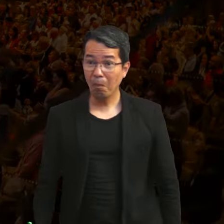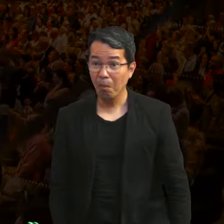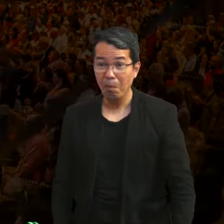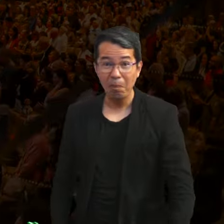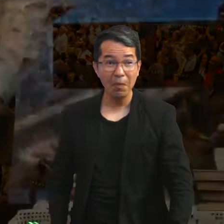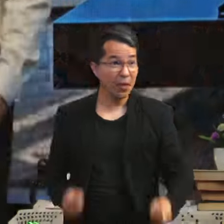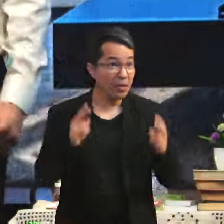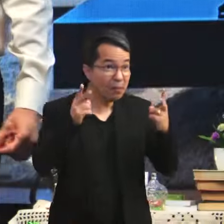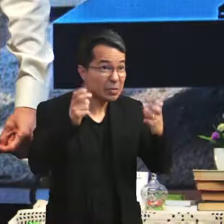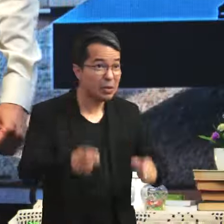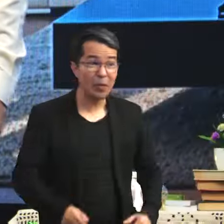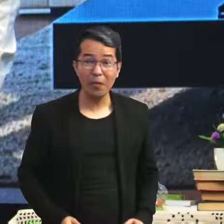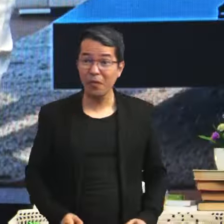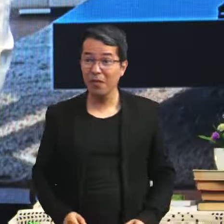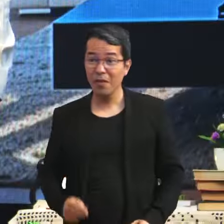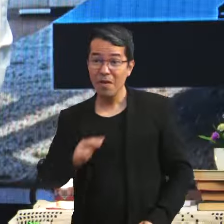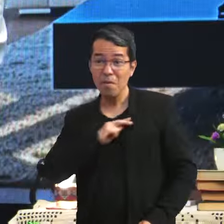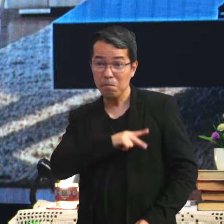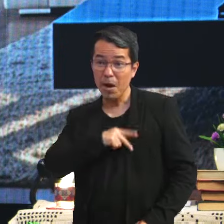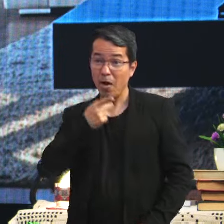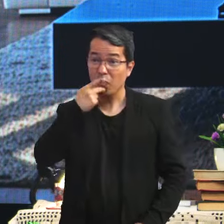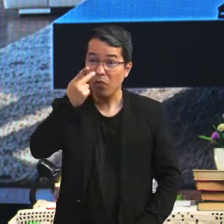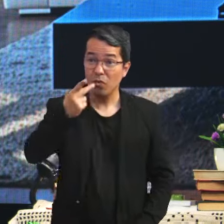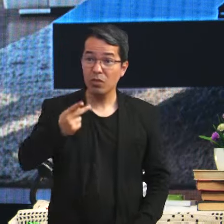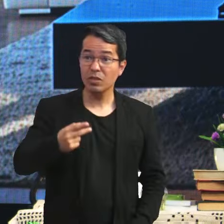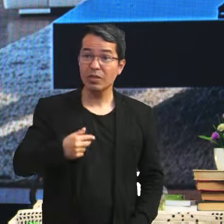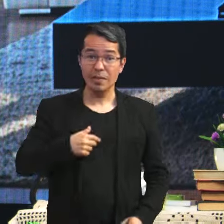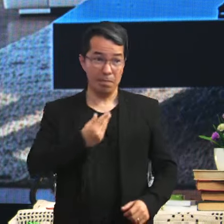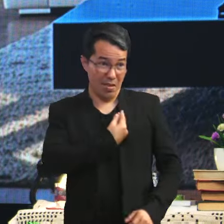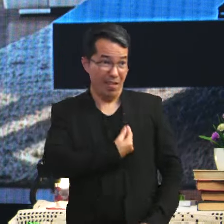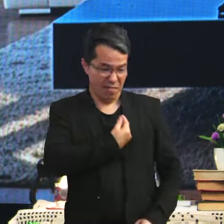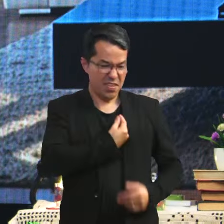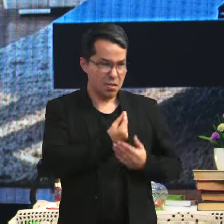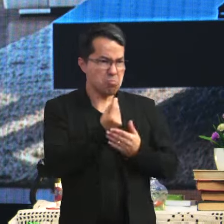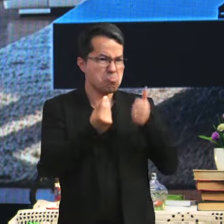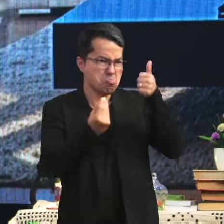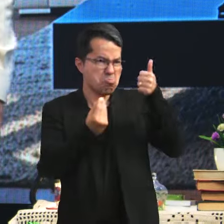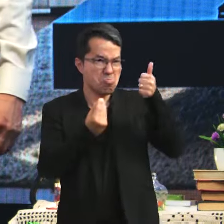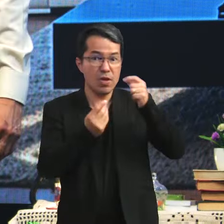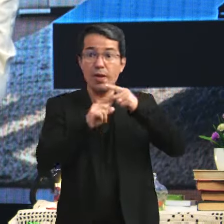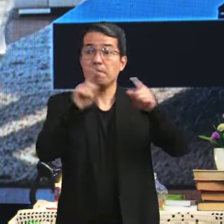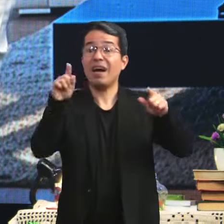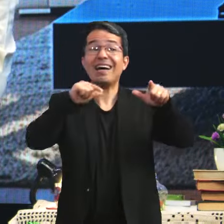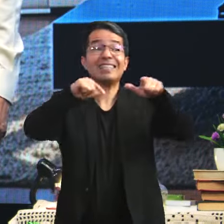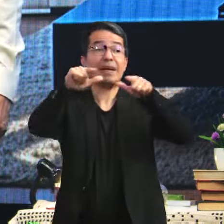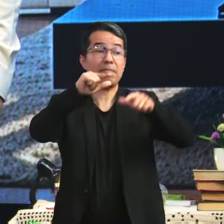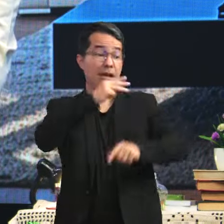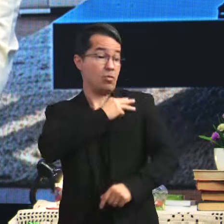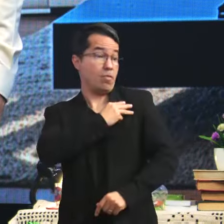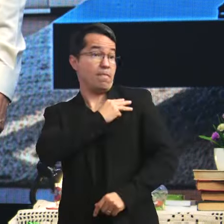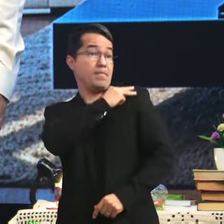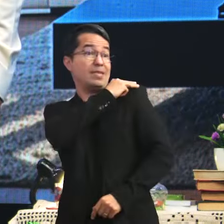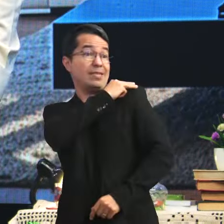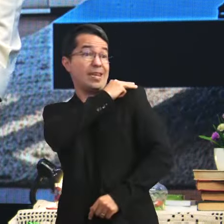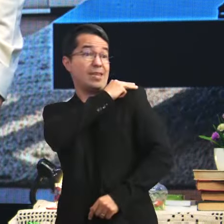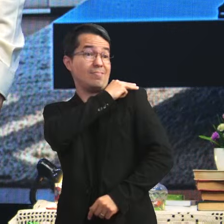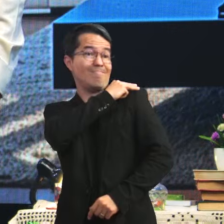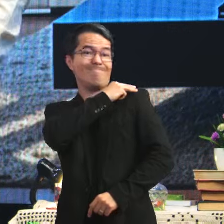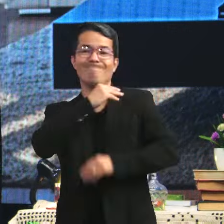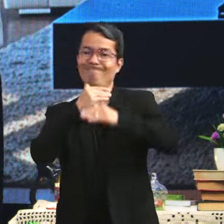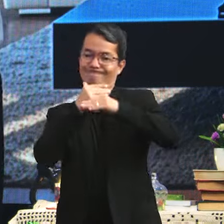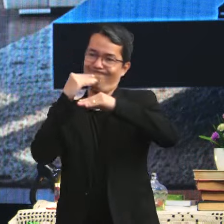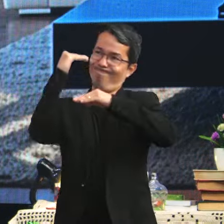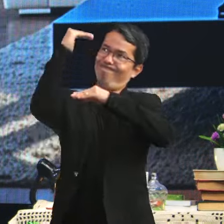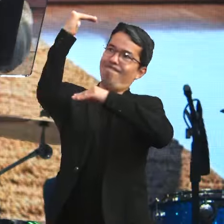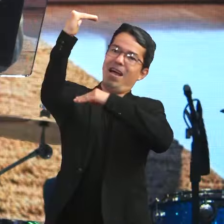que vi mais prosa que sua prpria vida era sua meta de terminar a